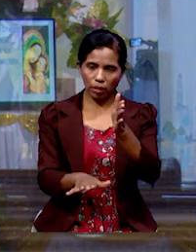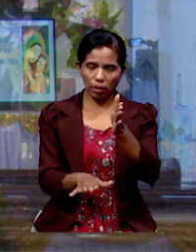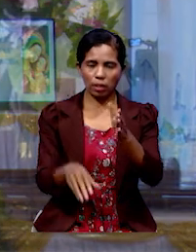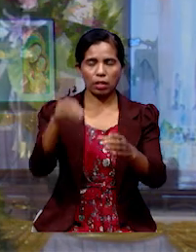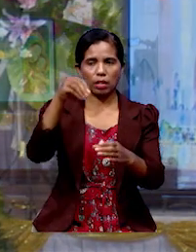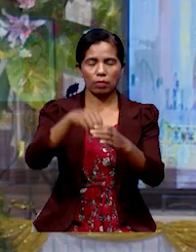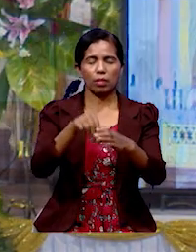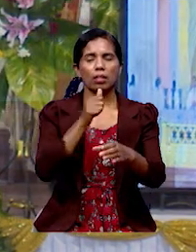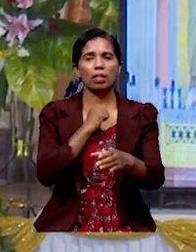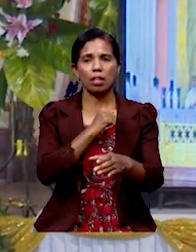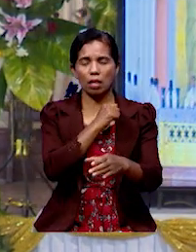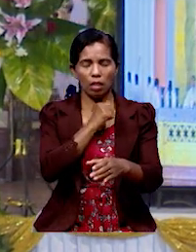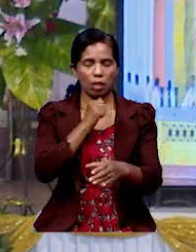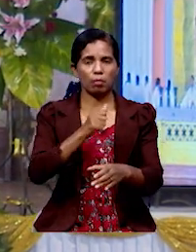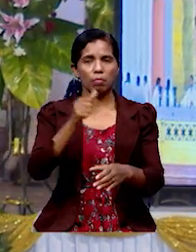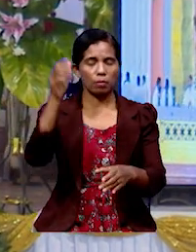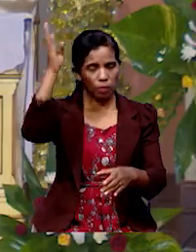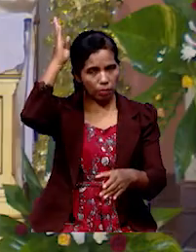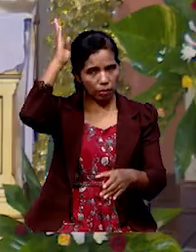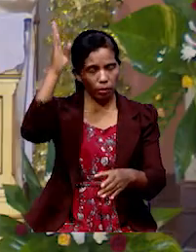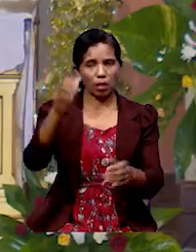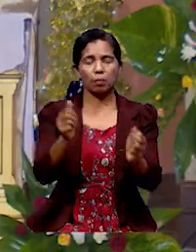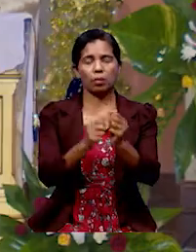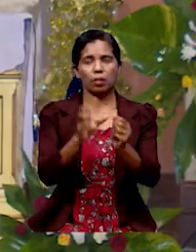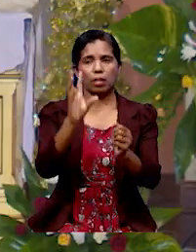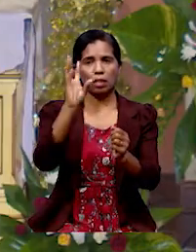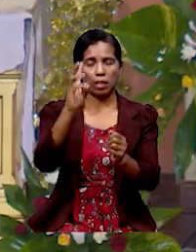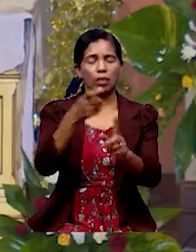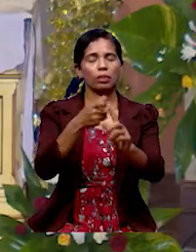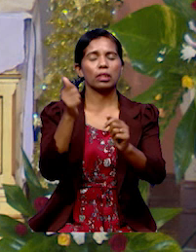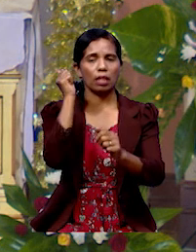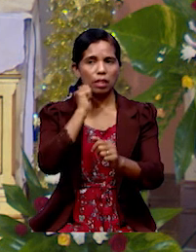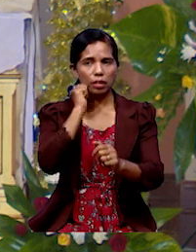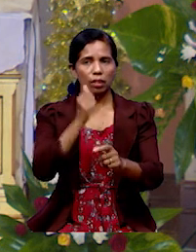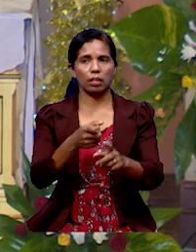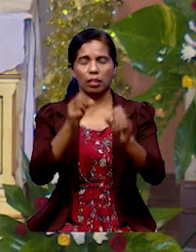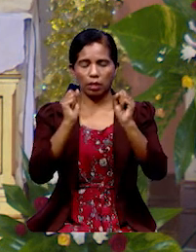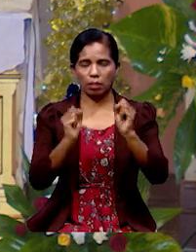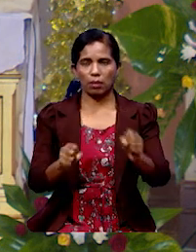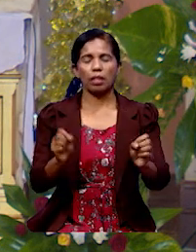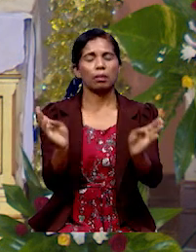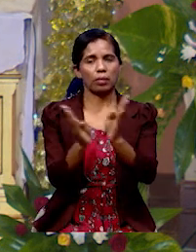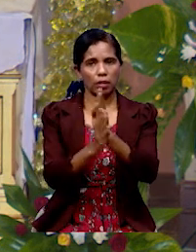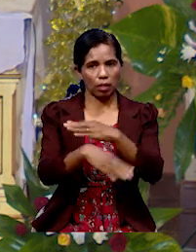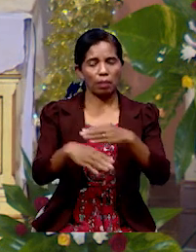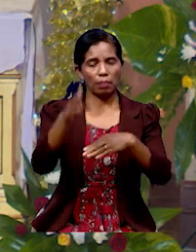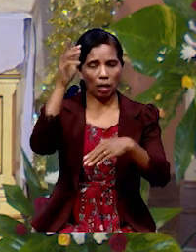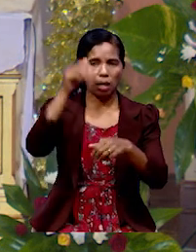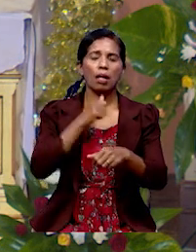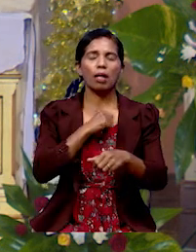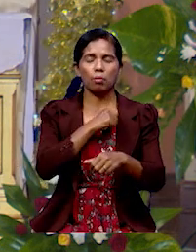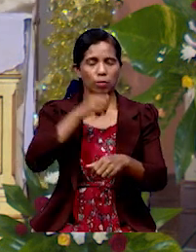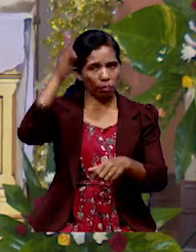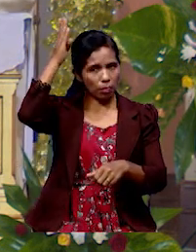inclui Arcebispo Dom Virgílio Rasik no Nainen Husi Asia nebe possibilidade belesai Papa e futuro mai tamba